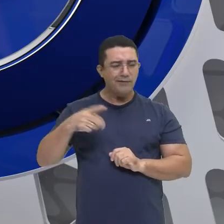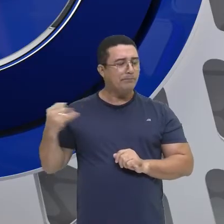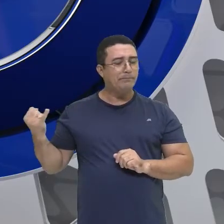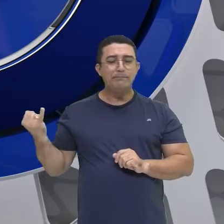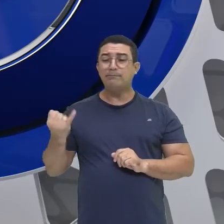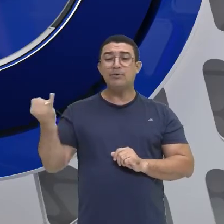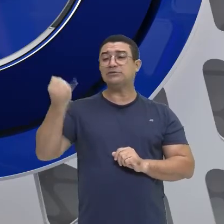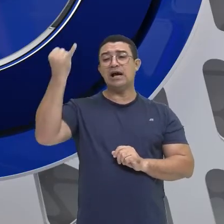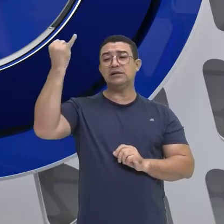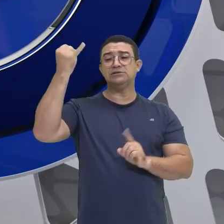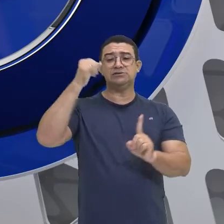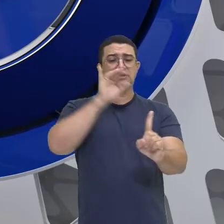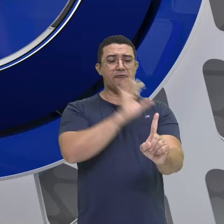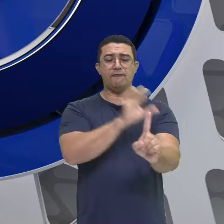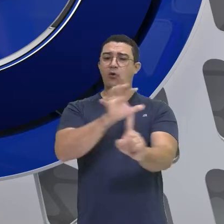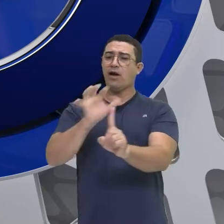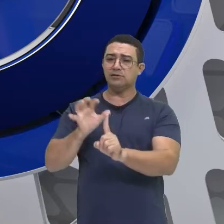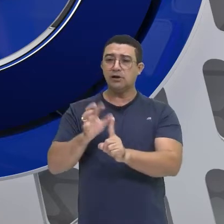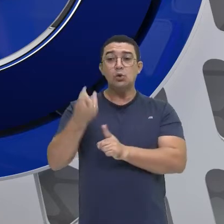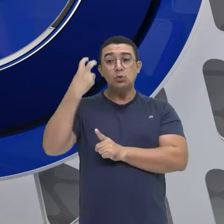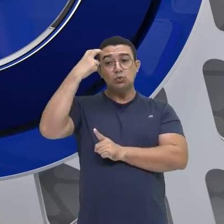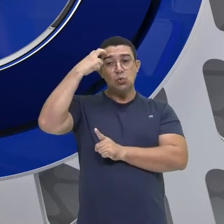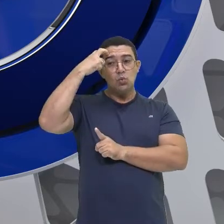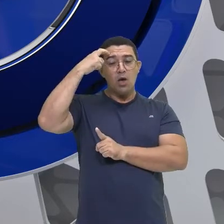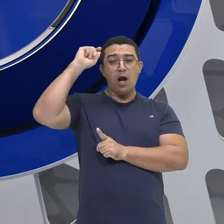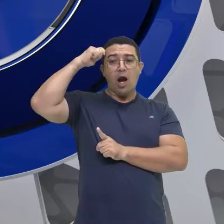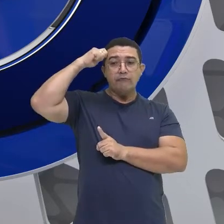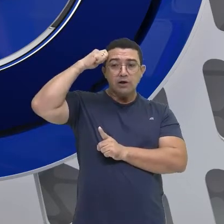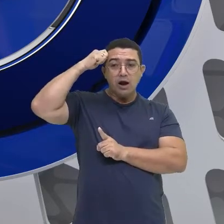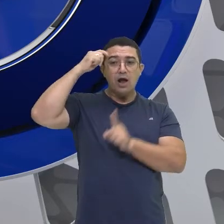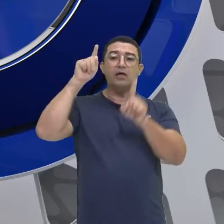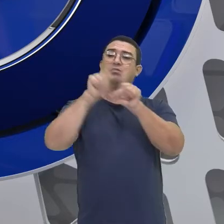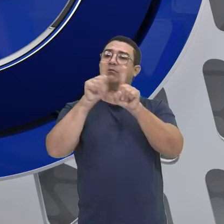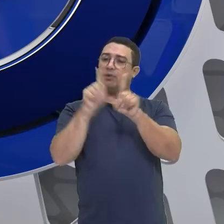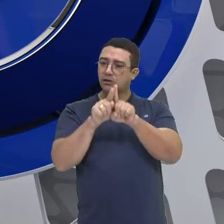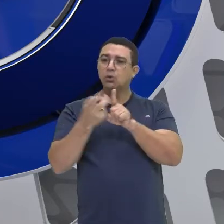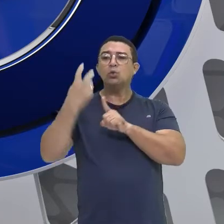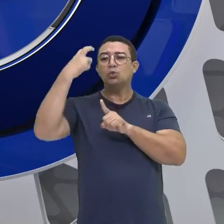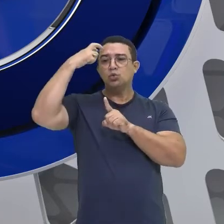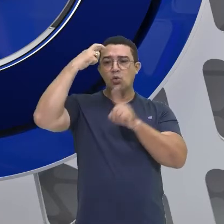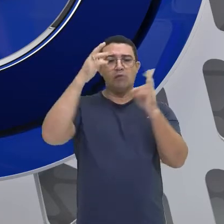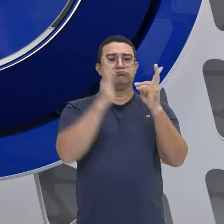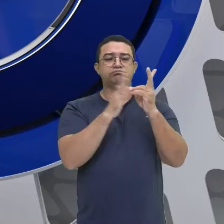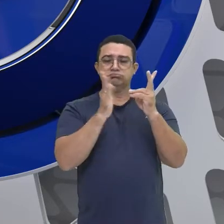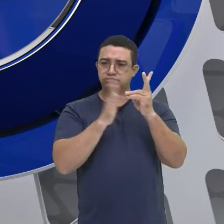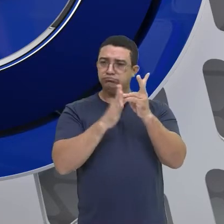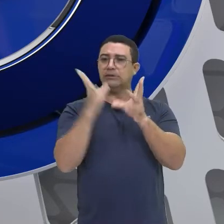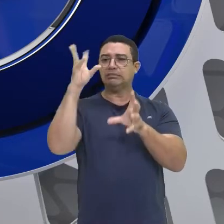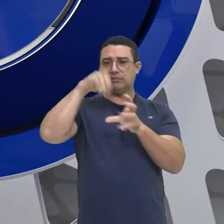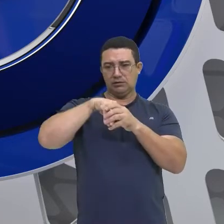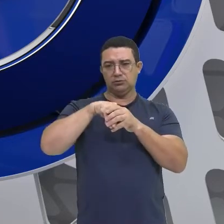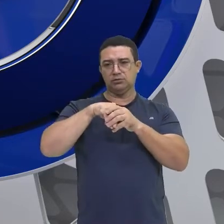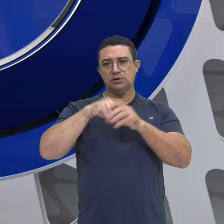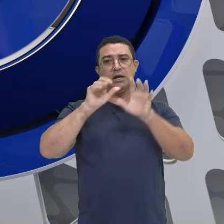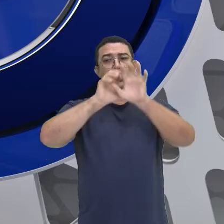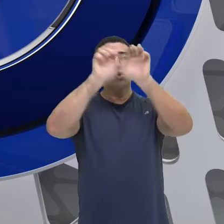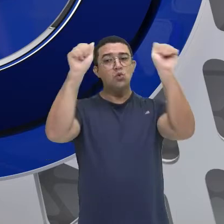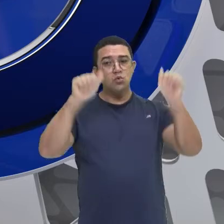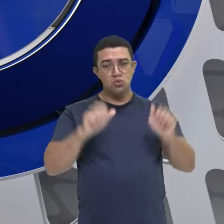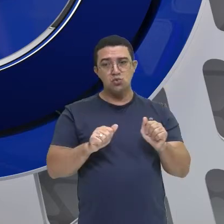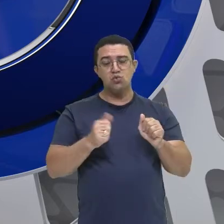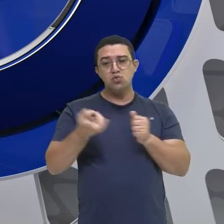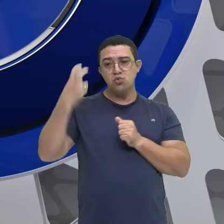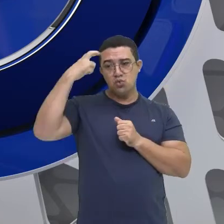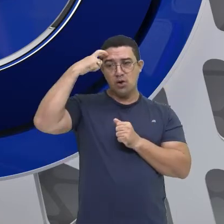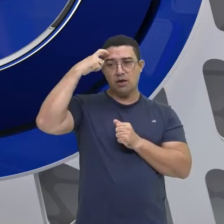da influência da cultura africana como a influência da cultura indígena na nossa produção cultural, certo? Então, depois de a